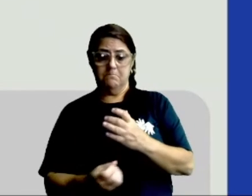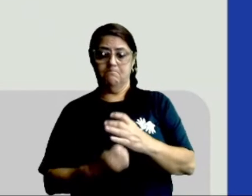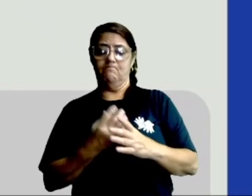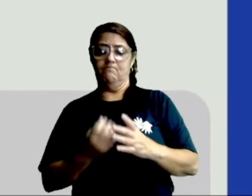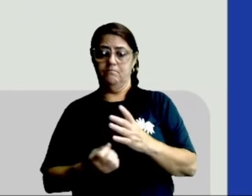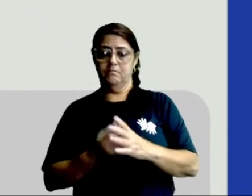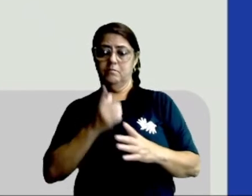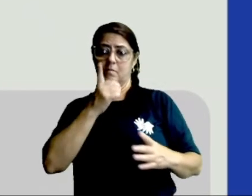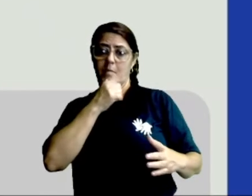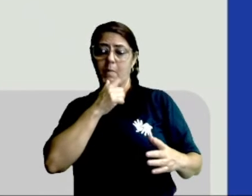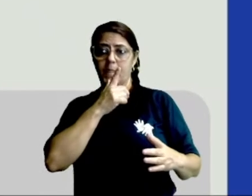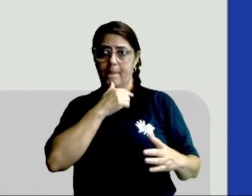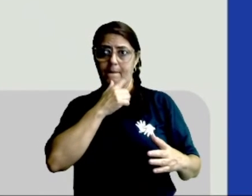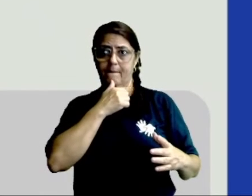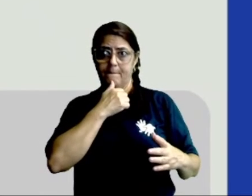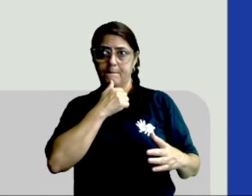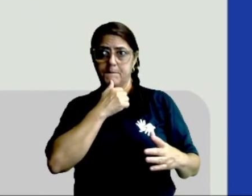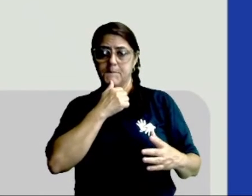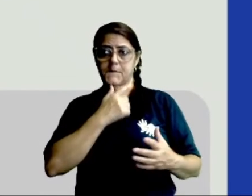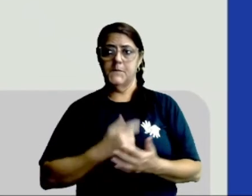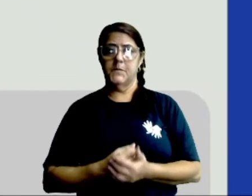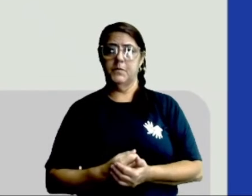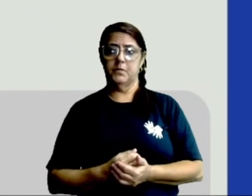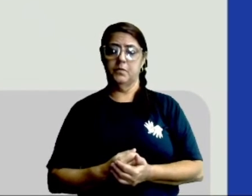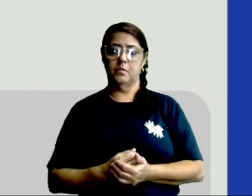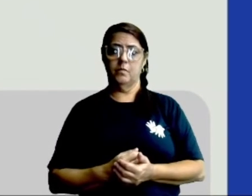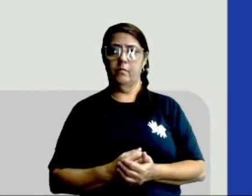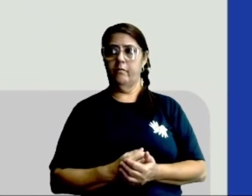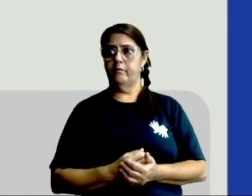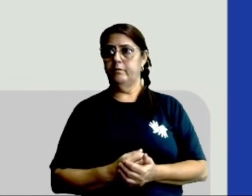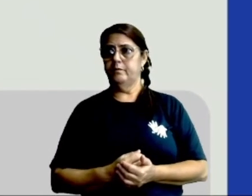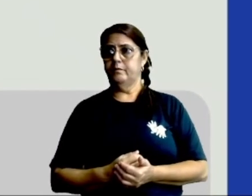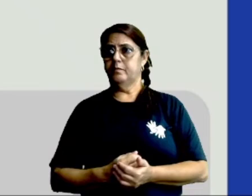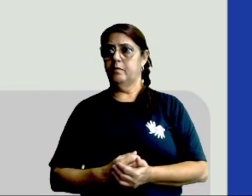não precipitaram, né, na cabeceira ali